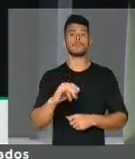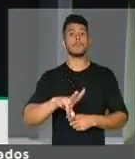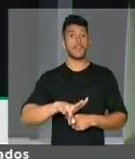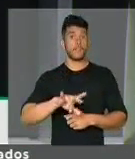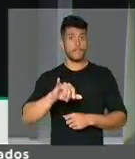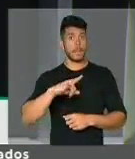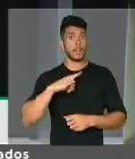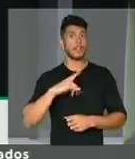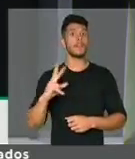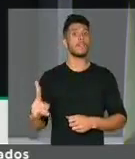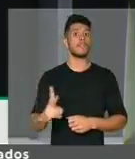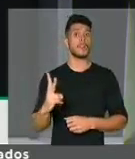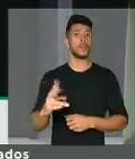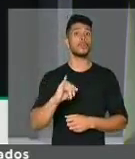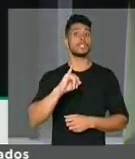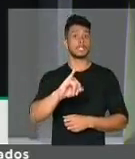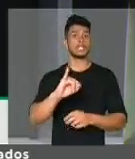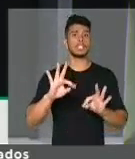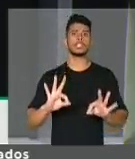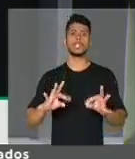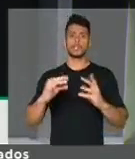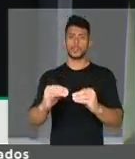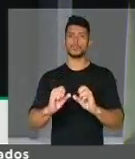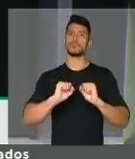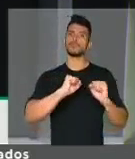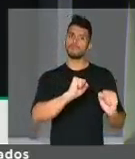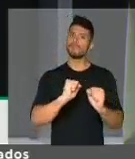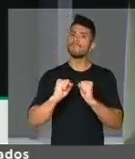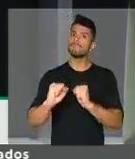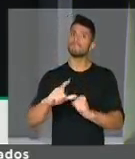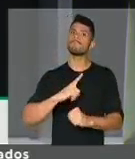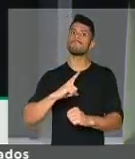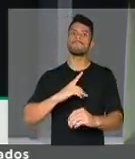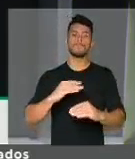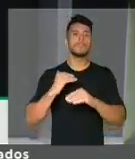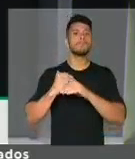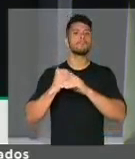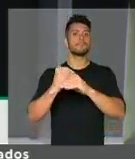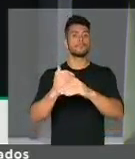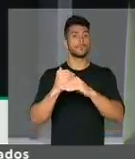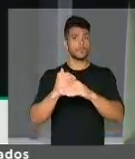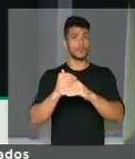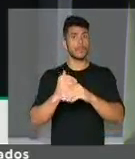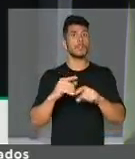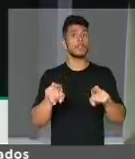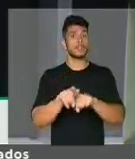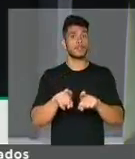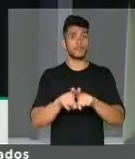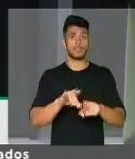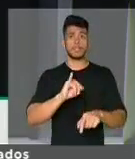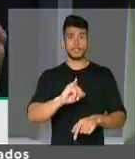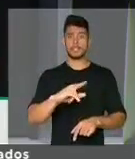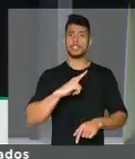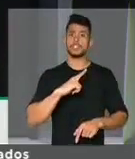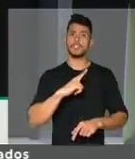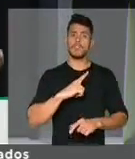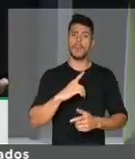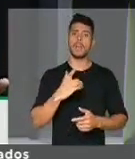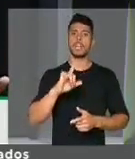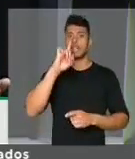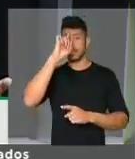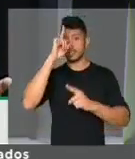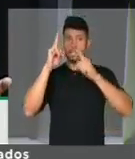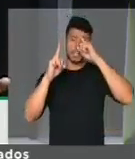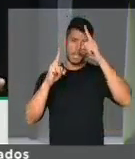valiosa se houver igualdade de condições na disputa e se ela for travada em torno de ideias